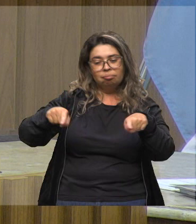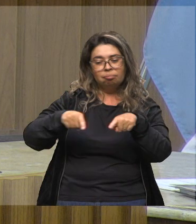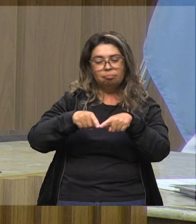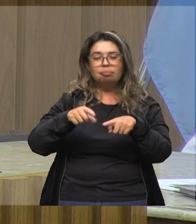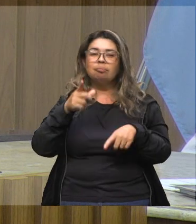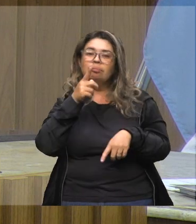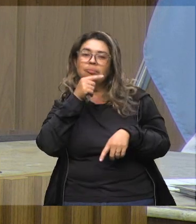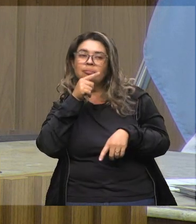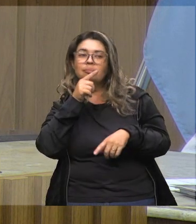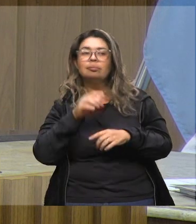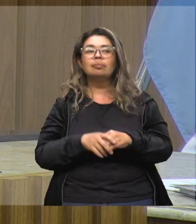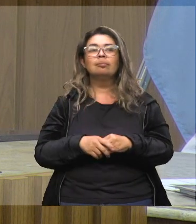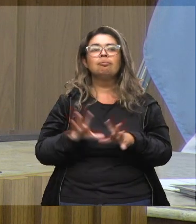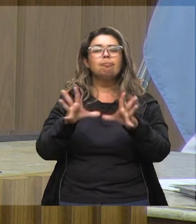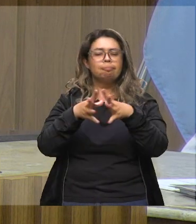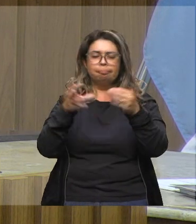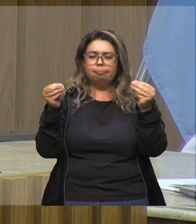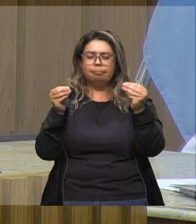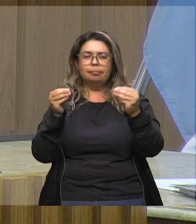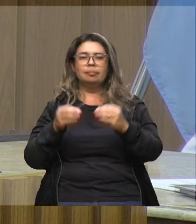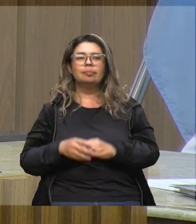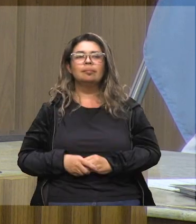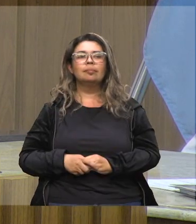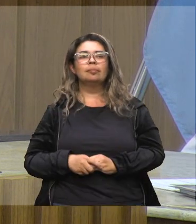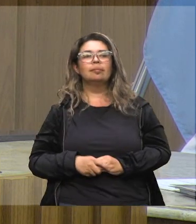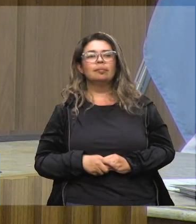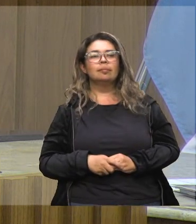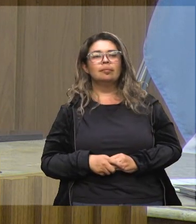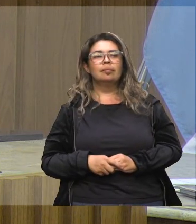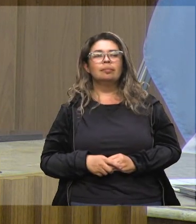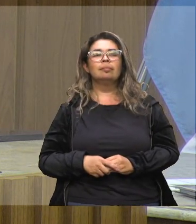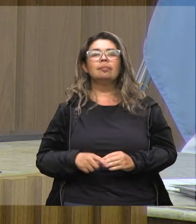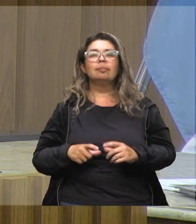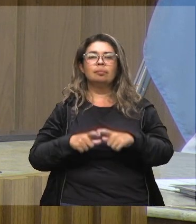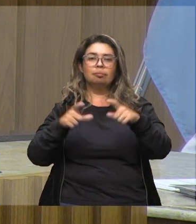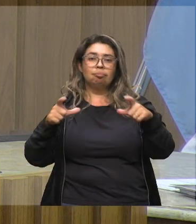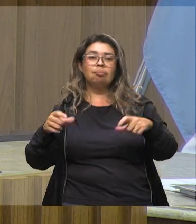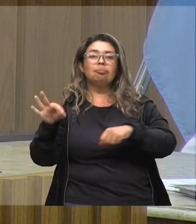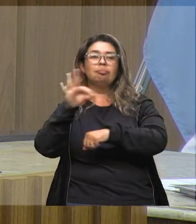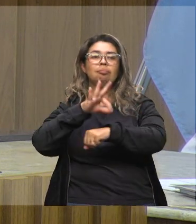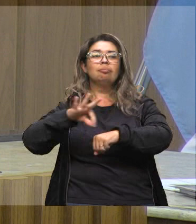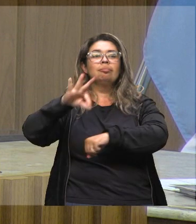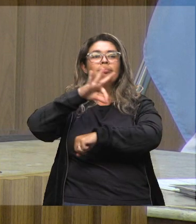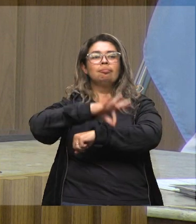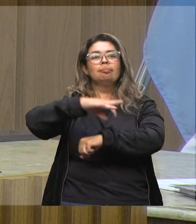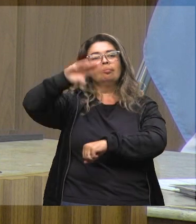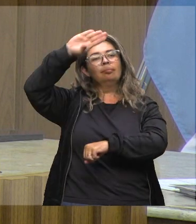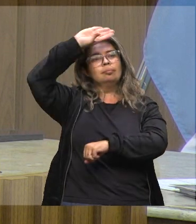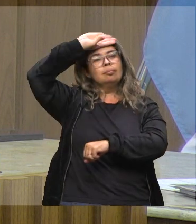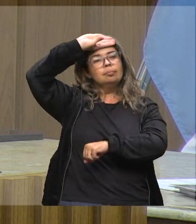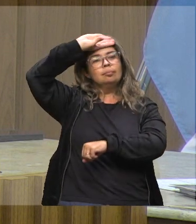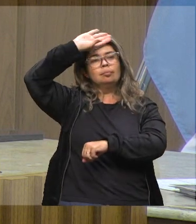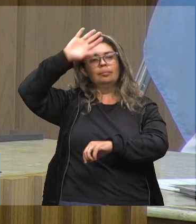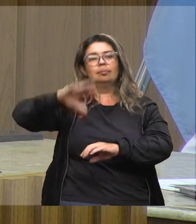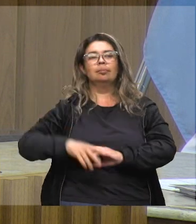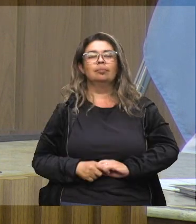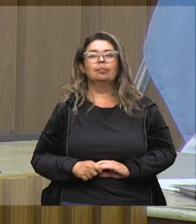eliminar esses lugares que podem proliferar, né, o mosquito. E